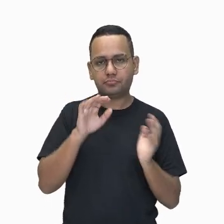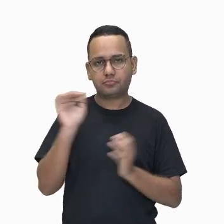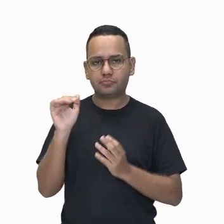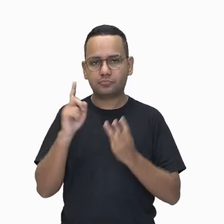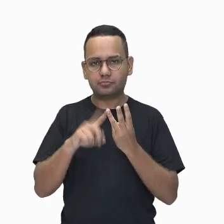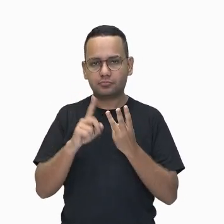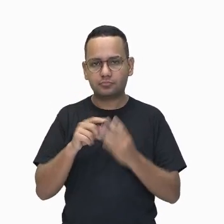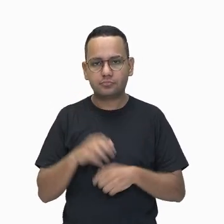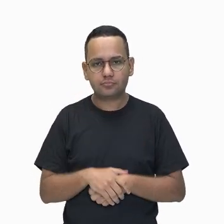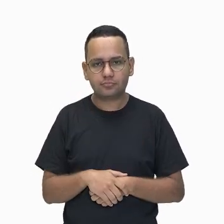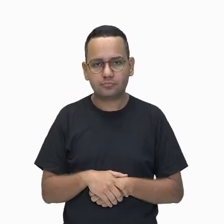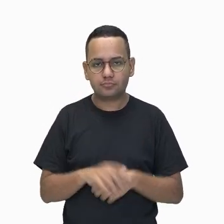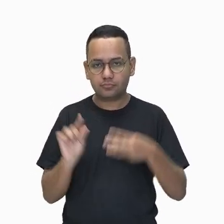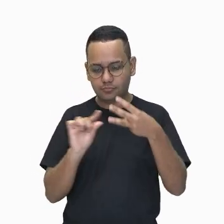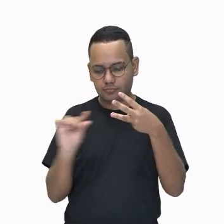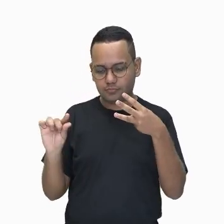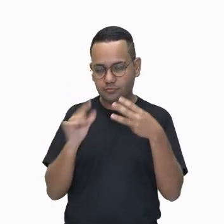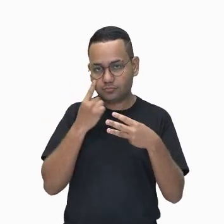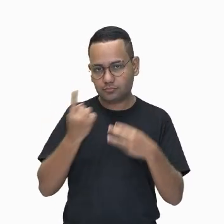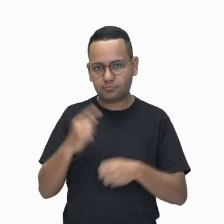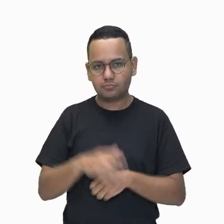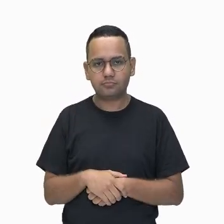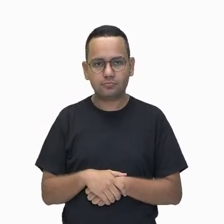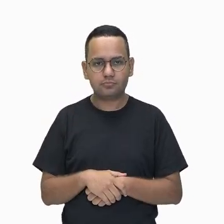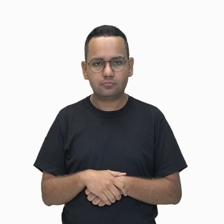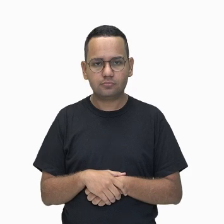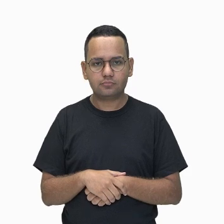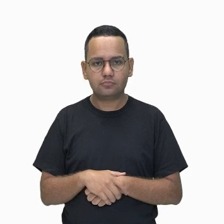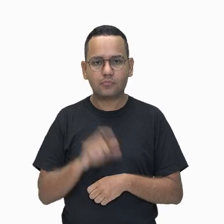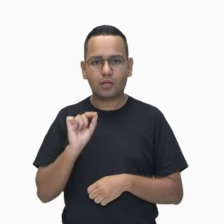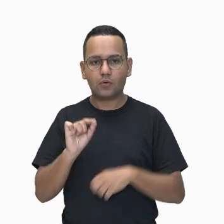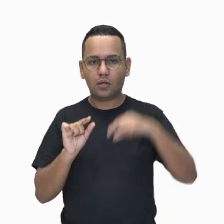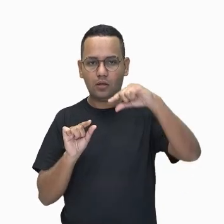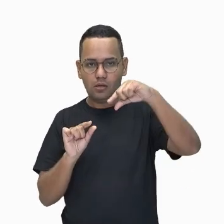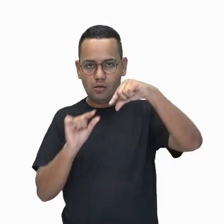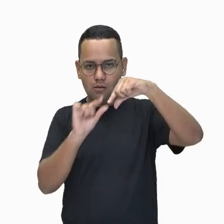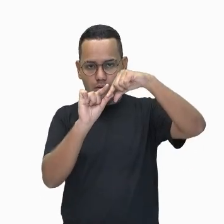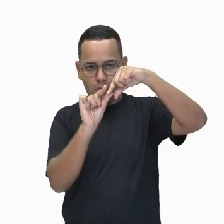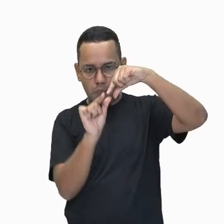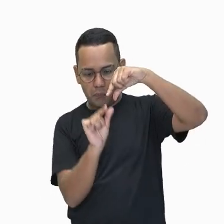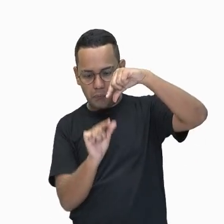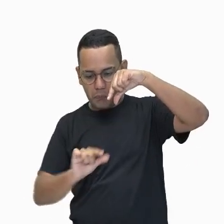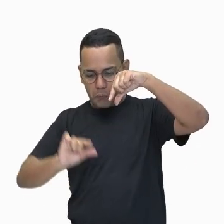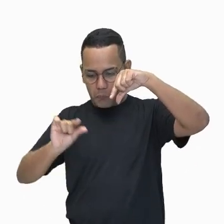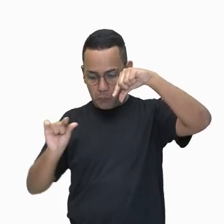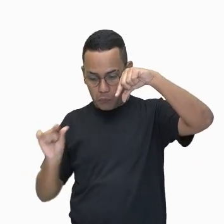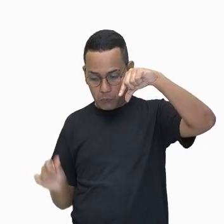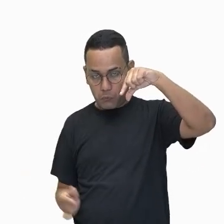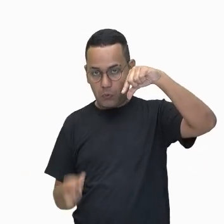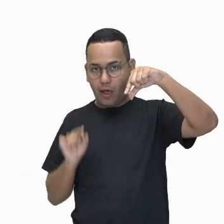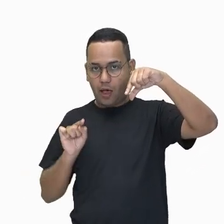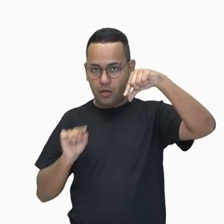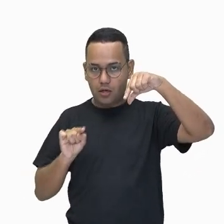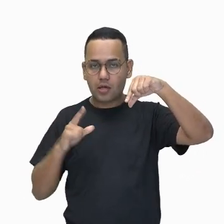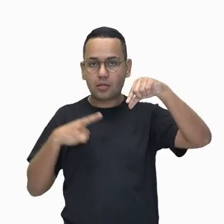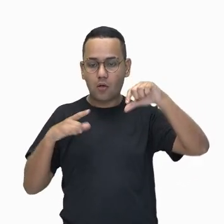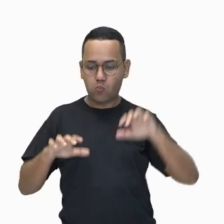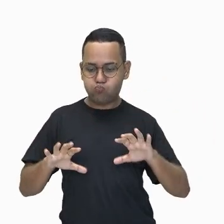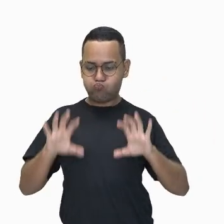hiperlordose lombar, que é uma acentuação na curvatura lombar, o que deixa ali os glúteos mais destacados que